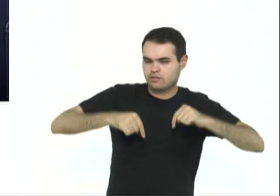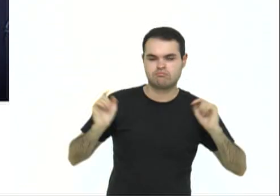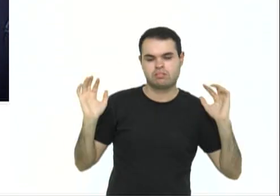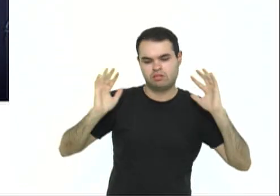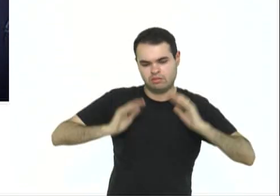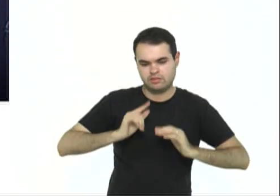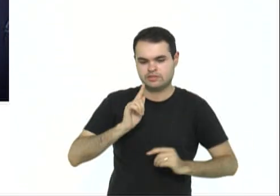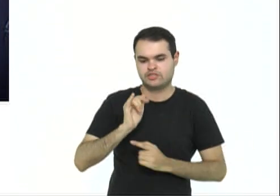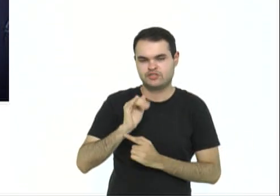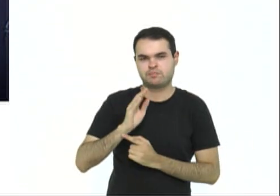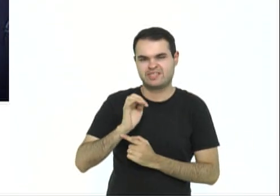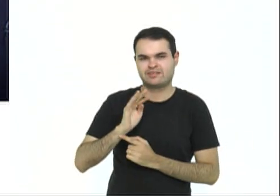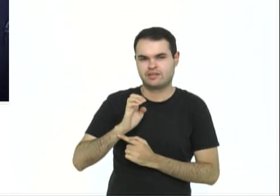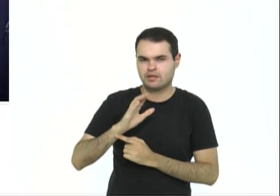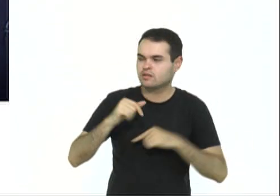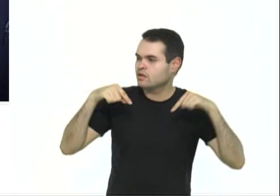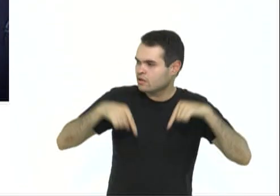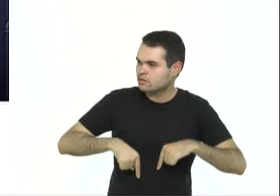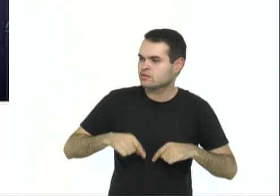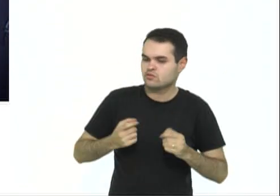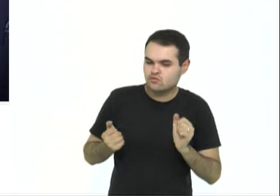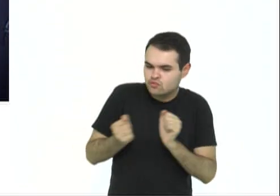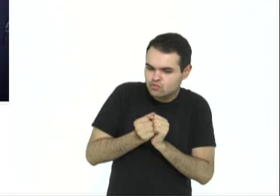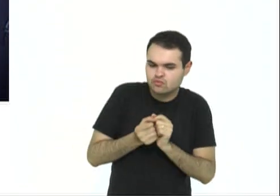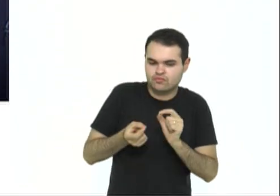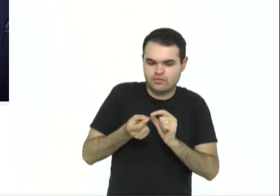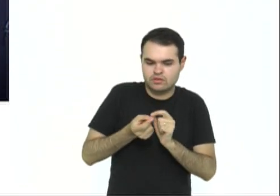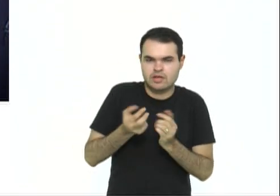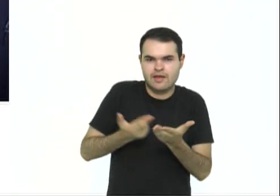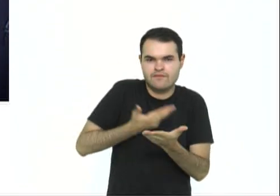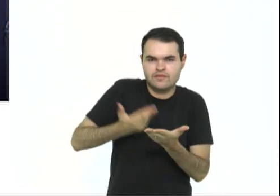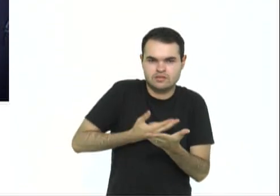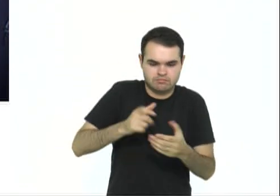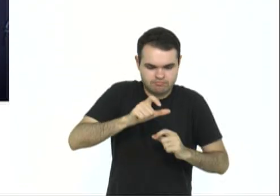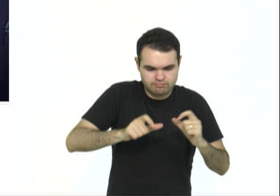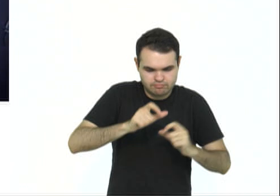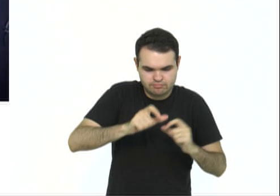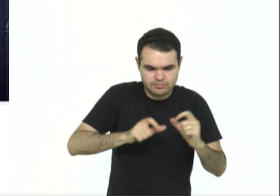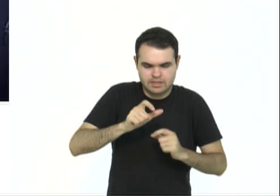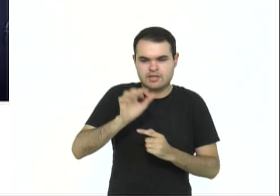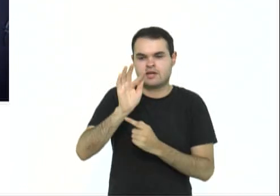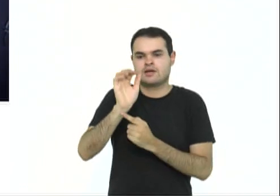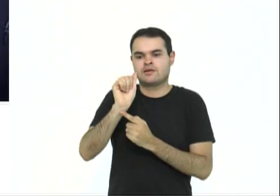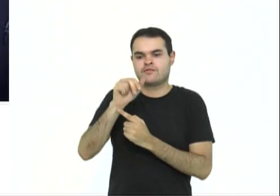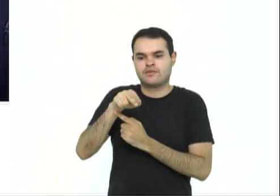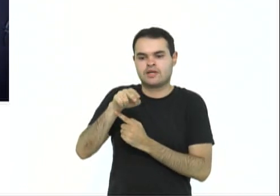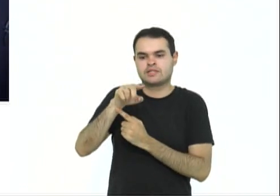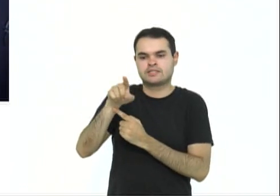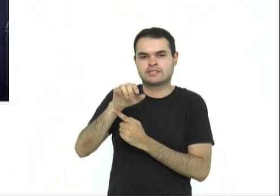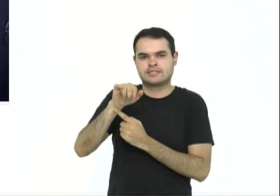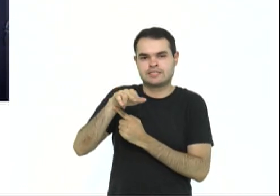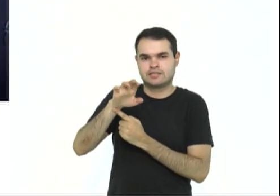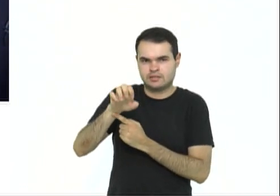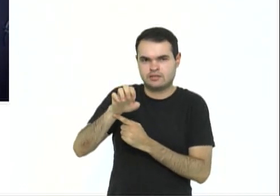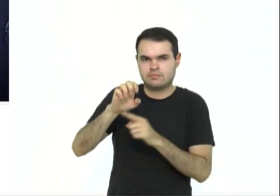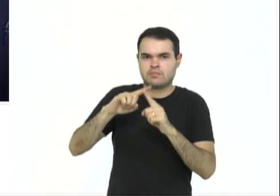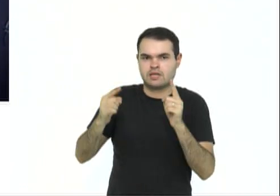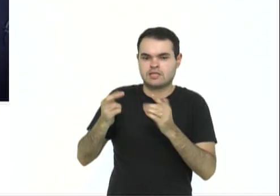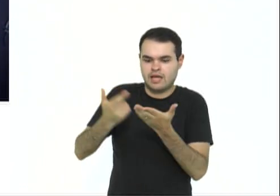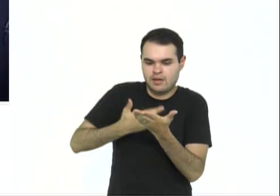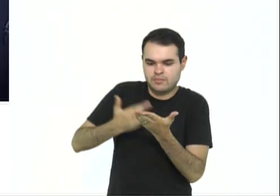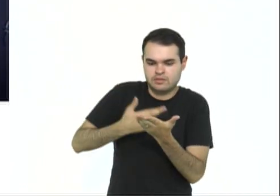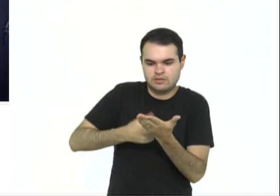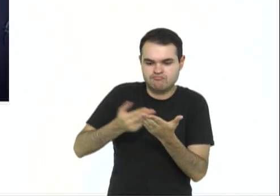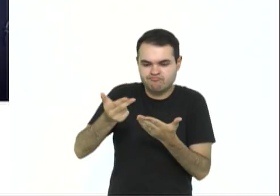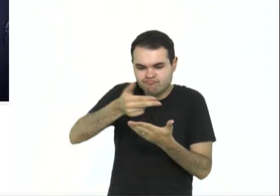Gibiteca e juntos nós fizemos uma revista, né, que o pessoal na época chamava de fanzine, mas também tinha a revista que era um pouco mais